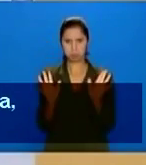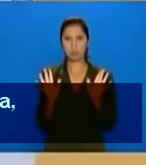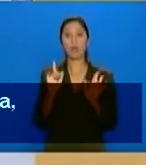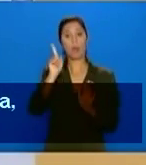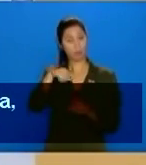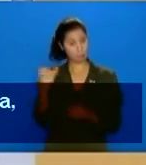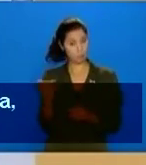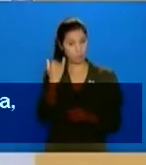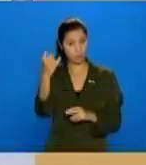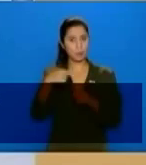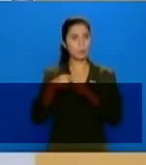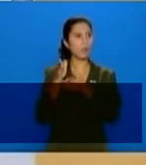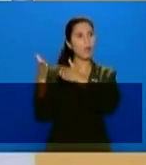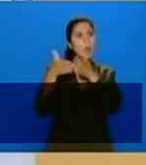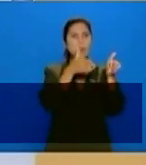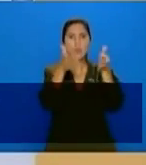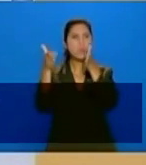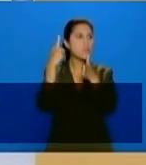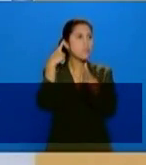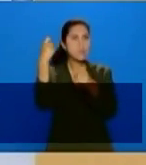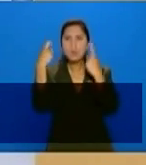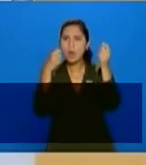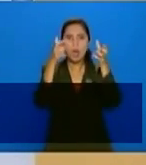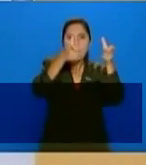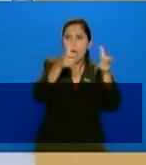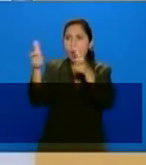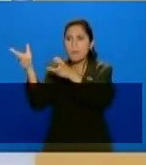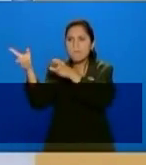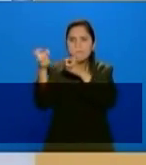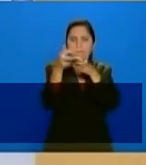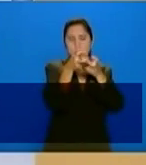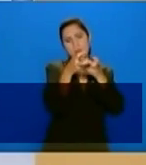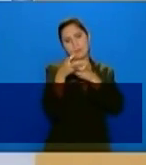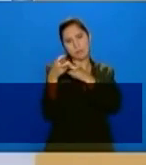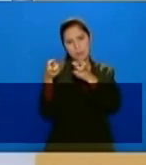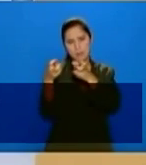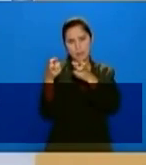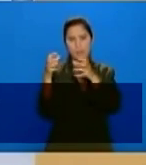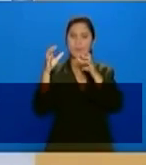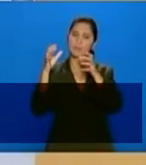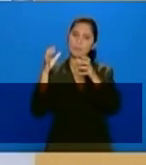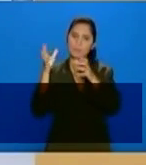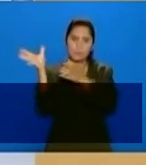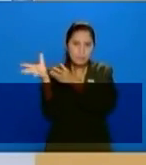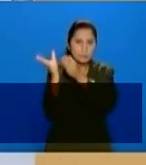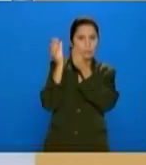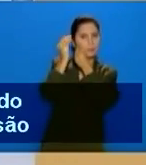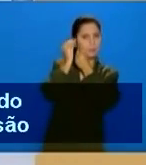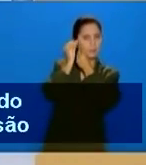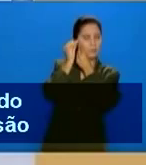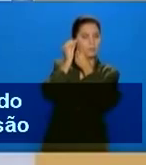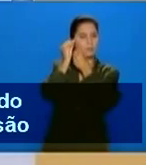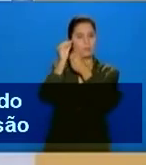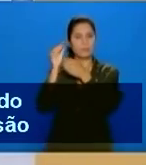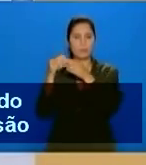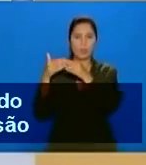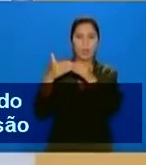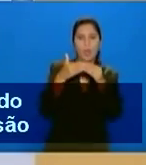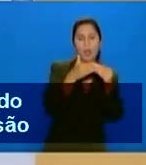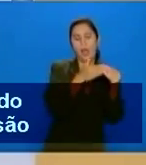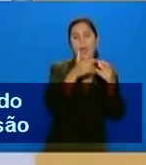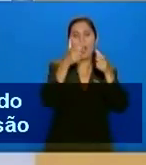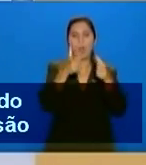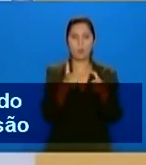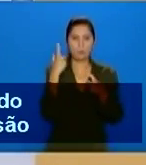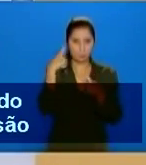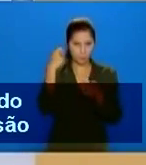essa é a importância, que ele direciona o som que a gente absorve do ambiente para a orelha, direcionando a condução do